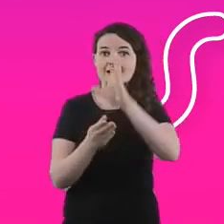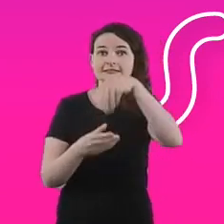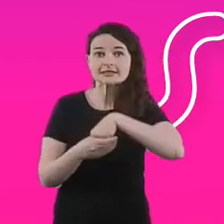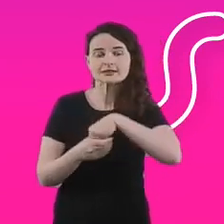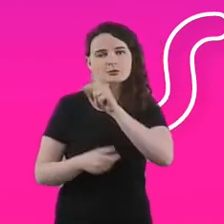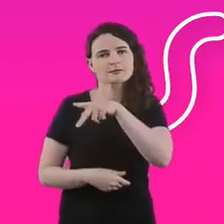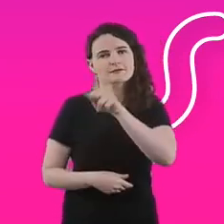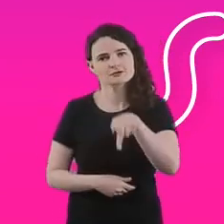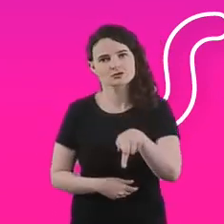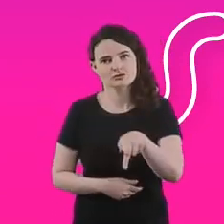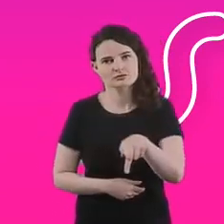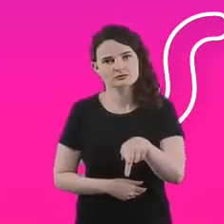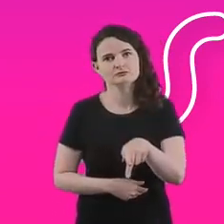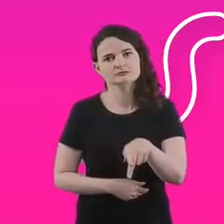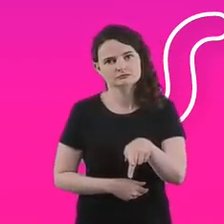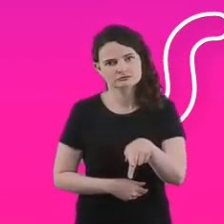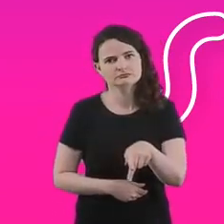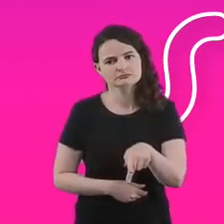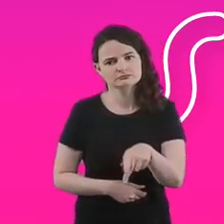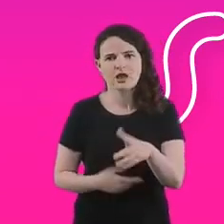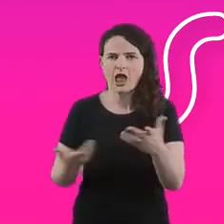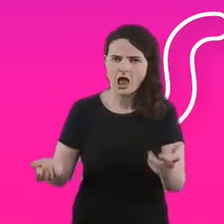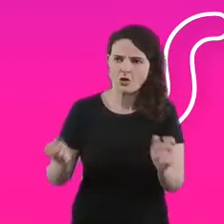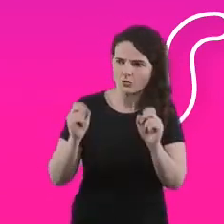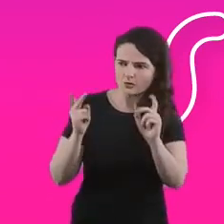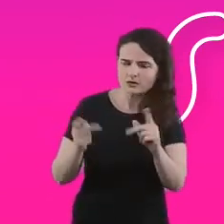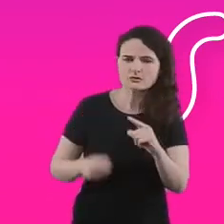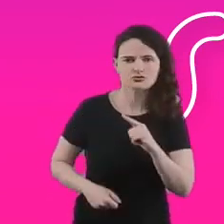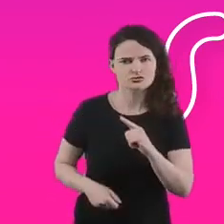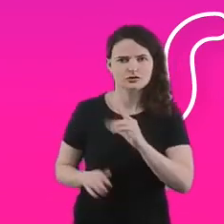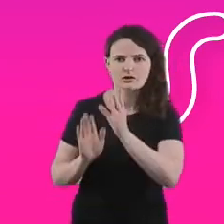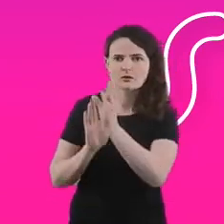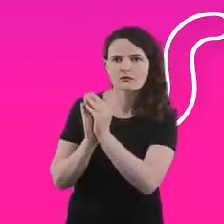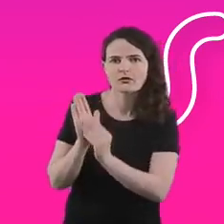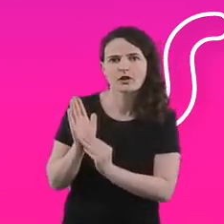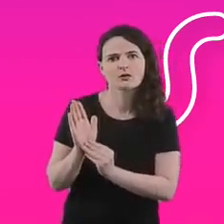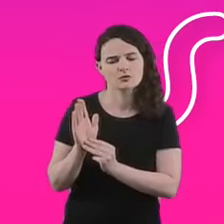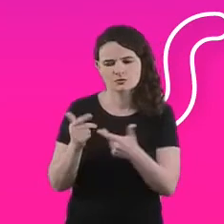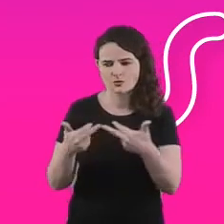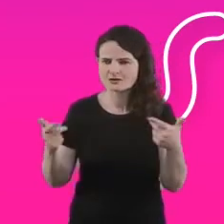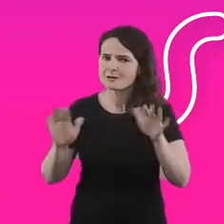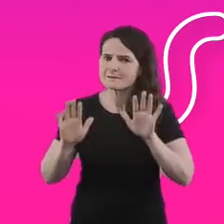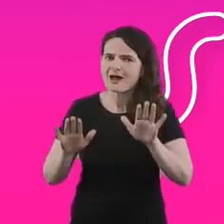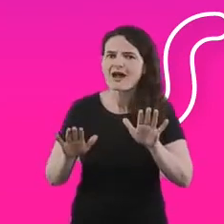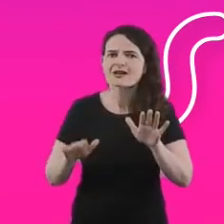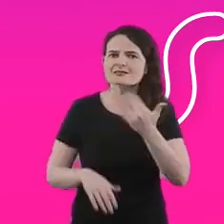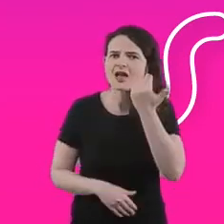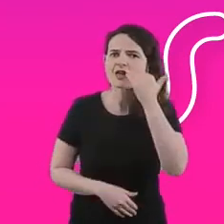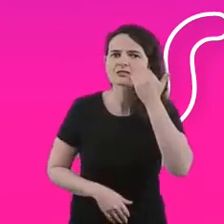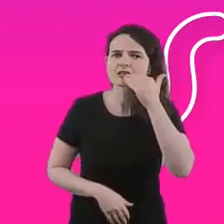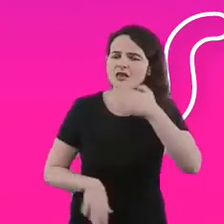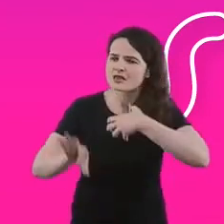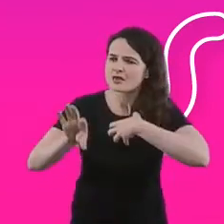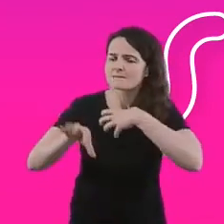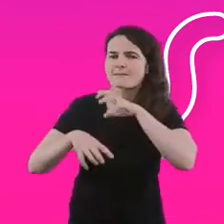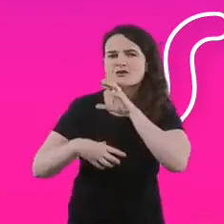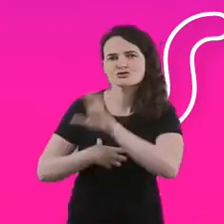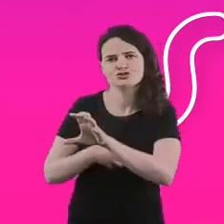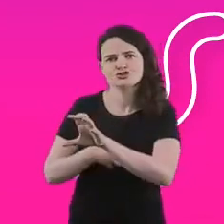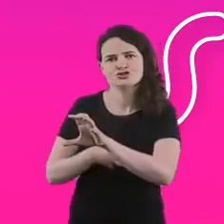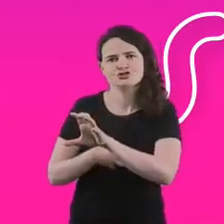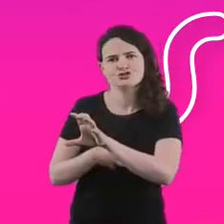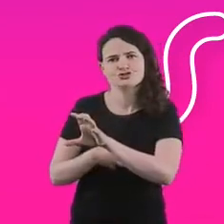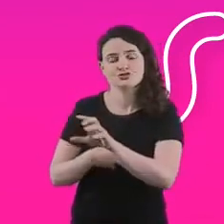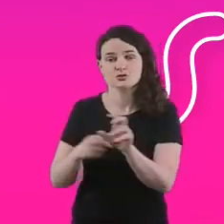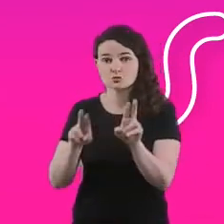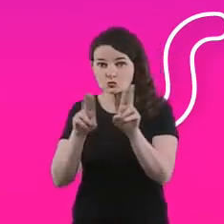tivesse meus dados aqui da plataforma, né? Eu precisava ao máximo entender esse professor por várias perspectivas. Então, do ponto de vista de dados, a